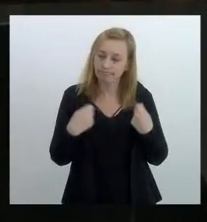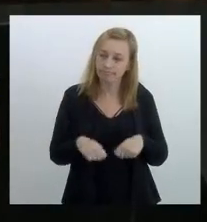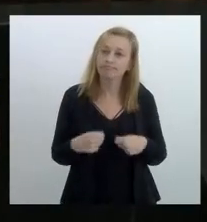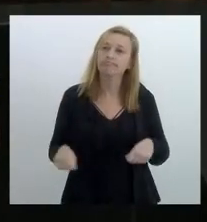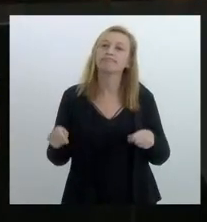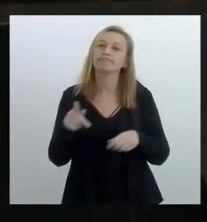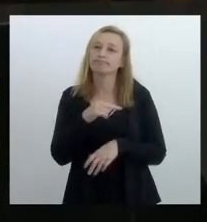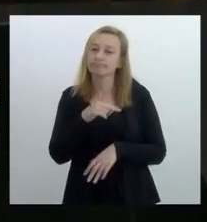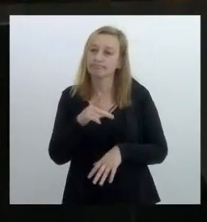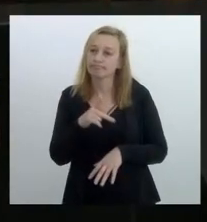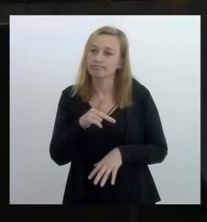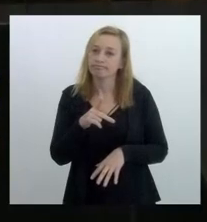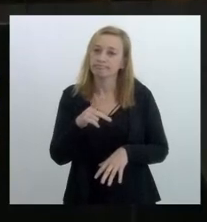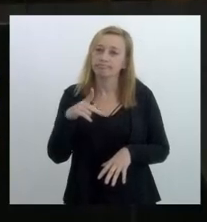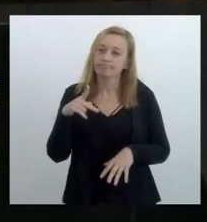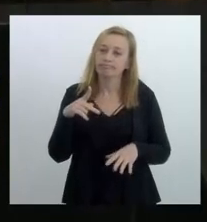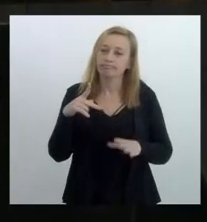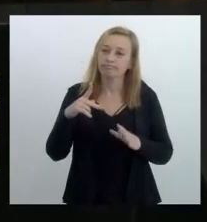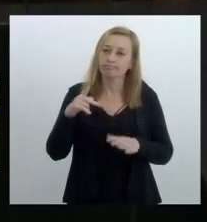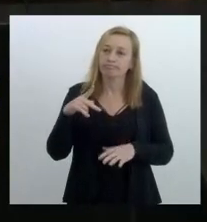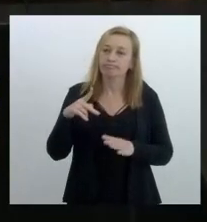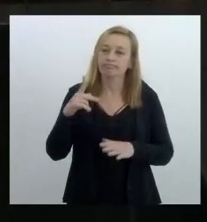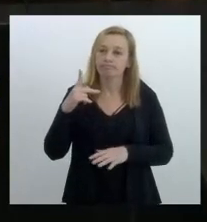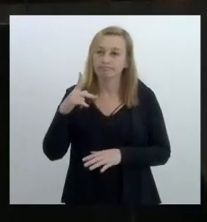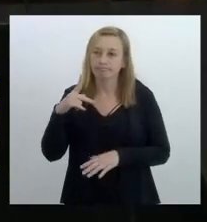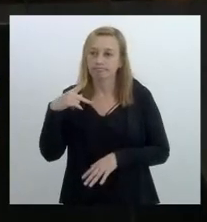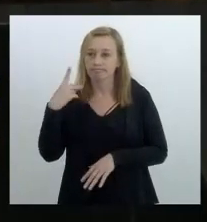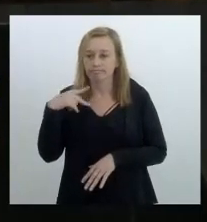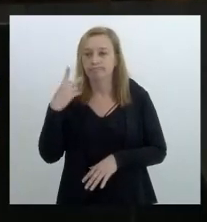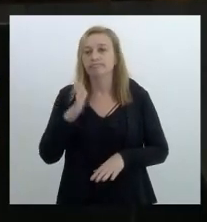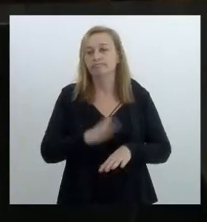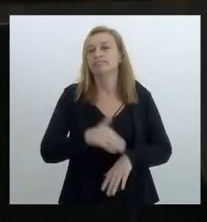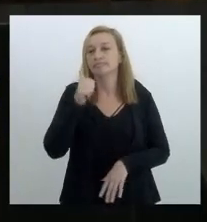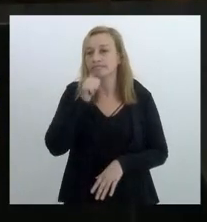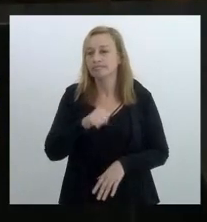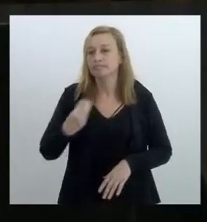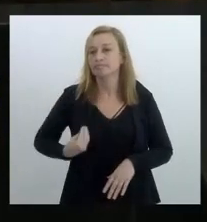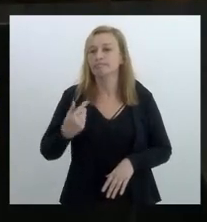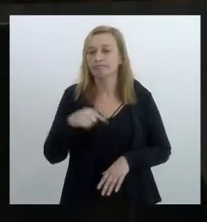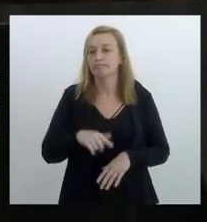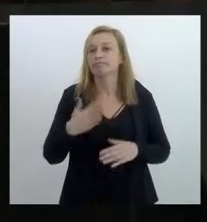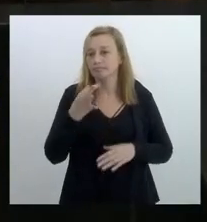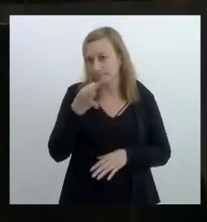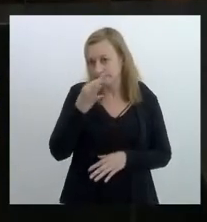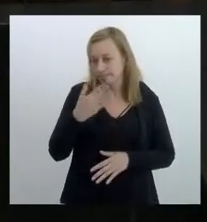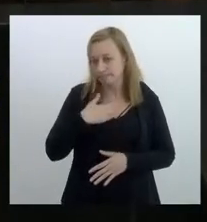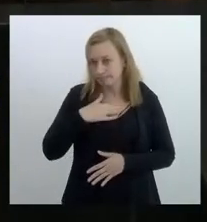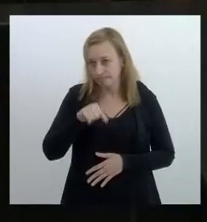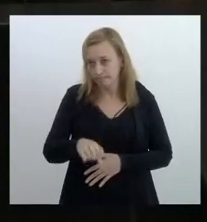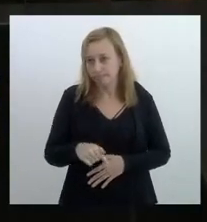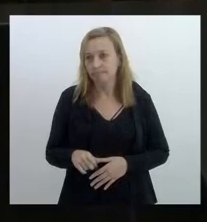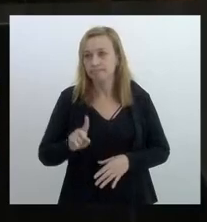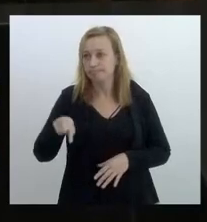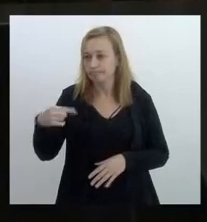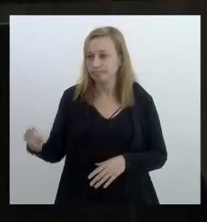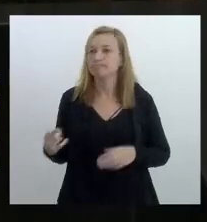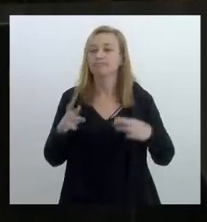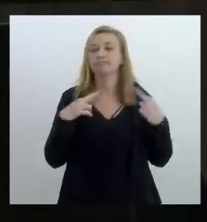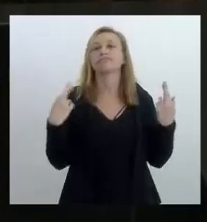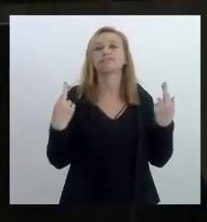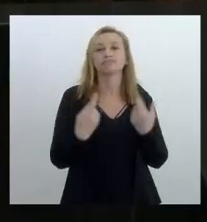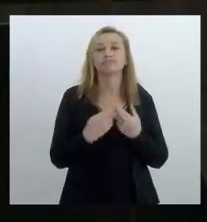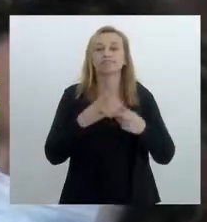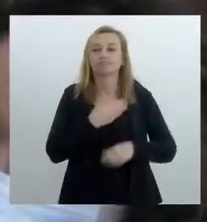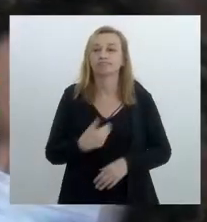nesse parlamento, né, deputada Lucinha, com mais mulheres participando. Então, fica aqui a minha sugestão para as próximas semanas de